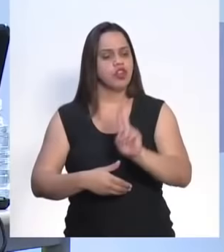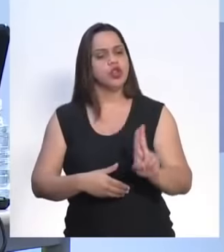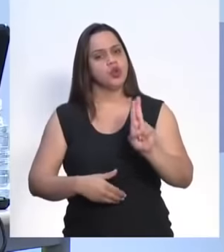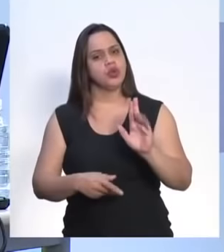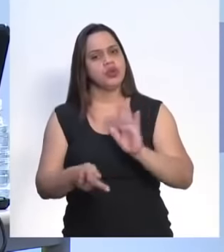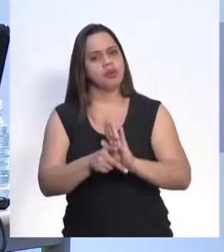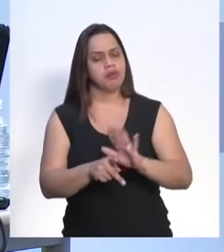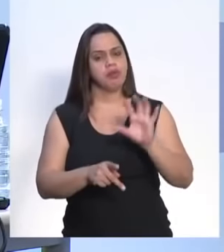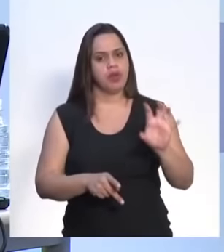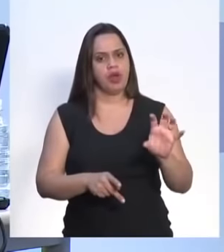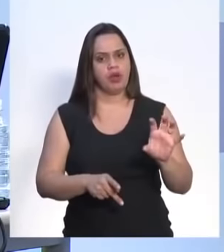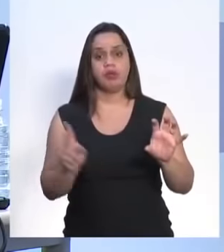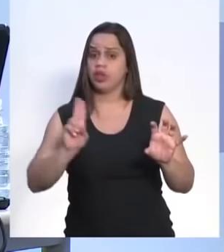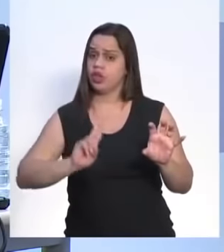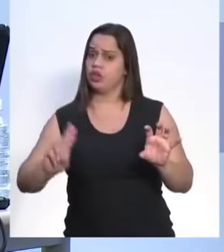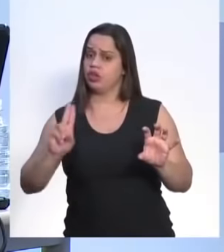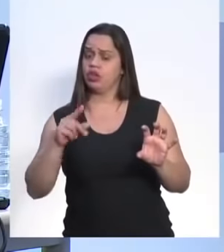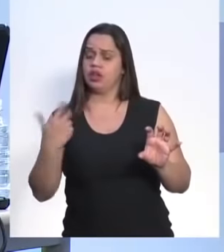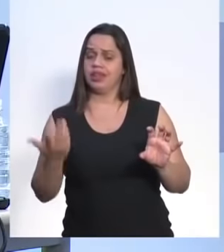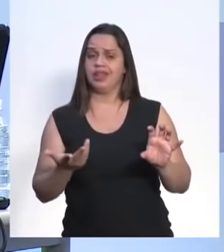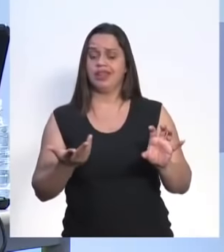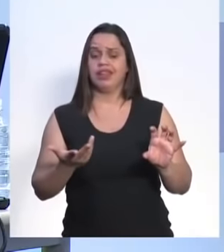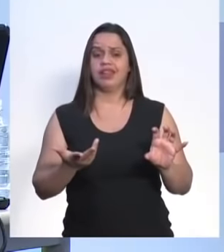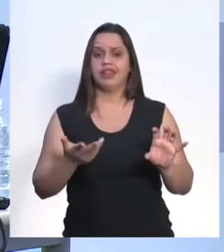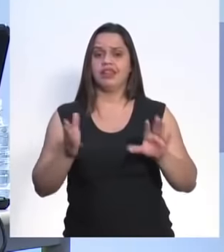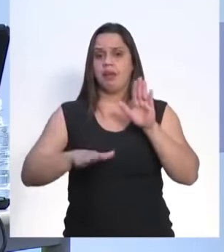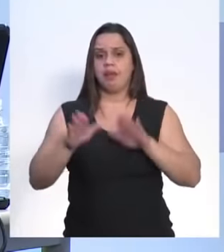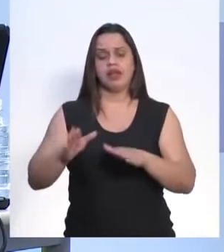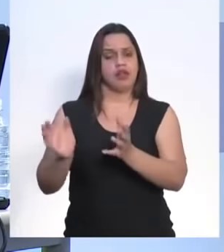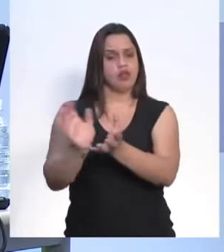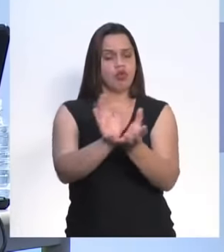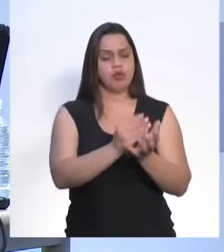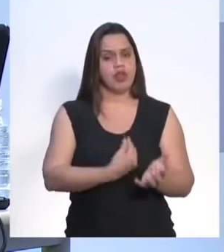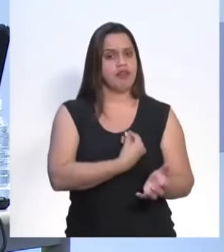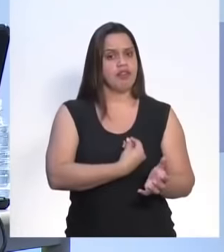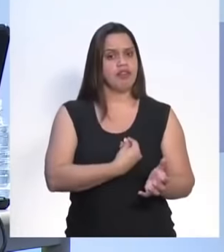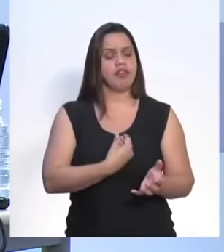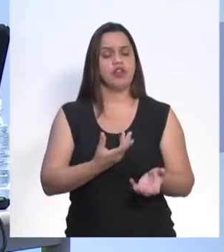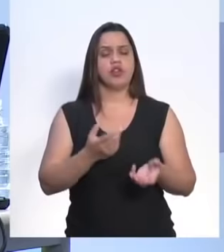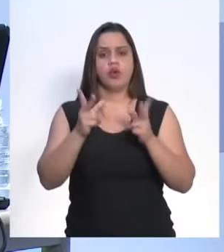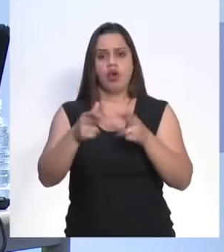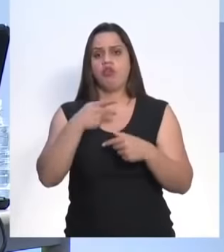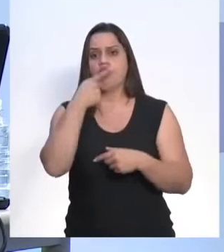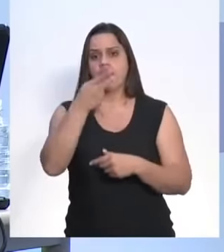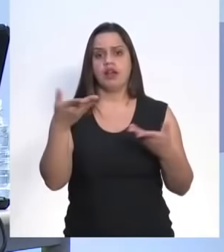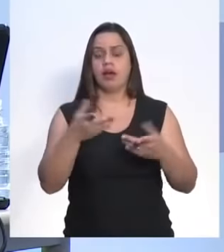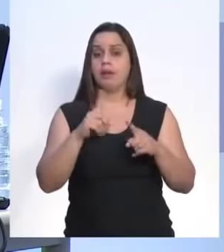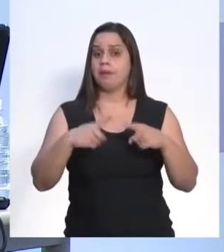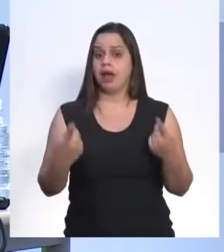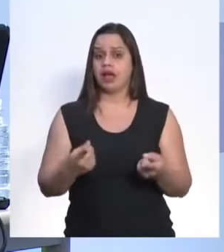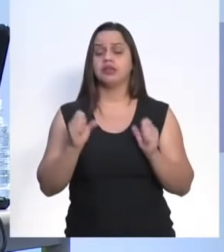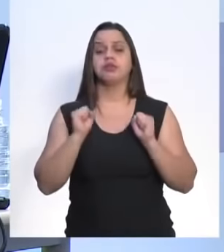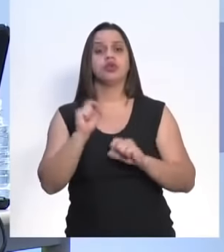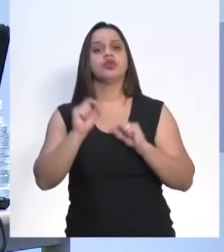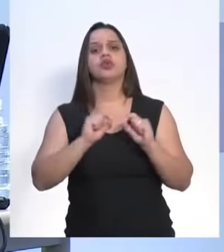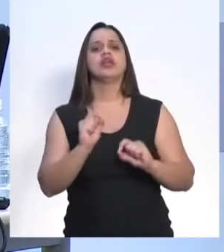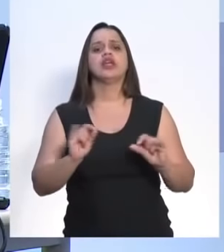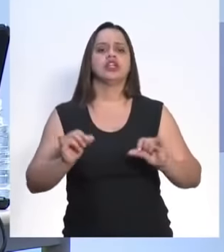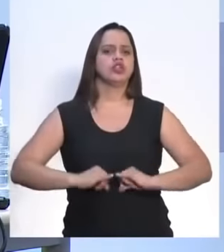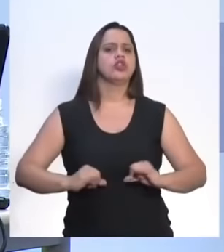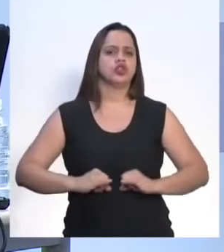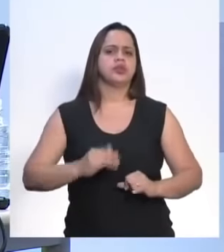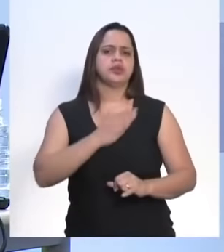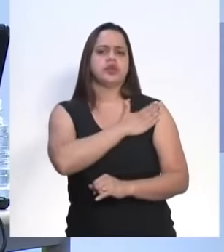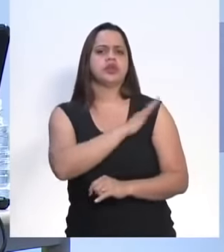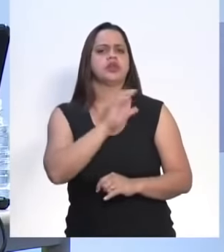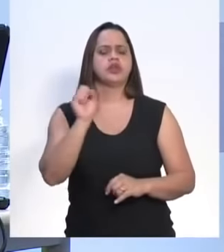linguajar. E a gente utiliza, assim, dependendo da situação do grupo, né? Como eu acabei de falar. Só que pode ser, sim, vir a sofrer esse tipo de